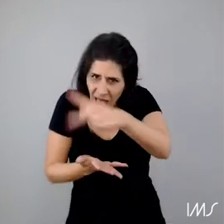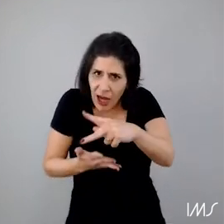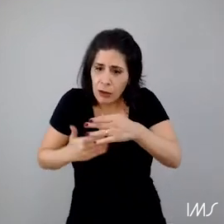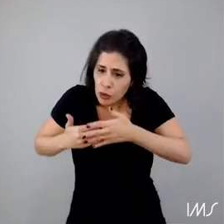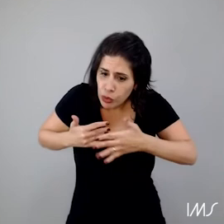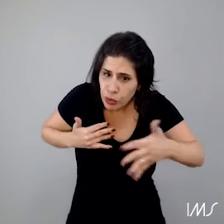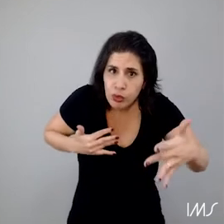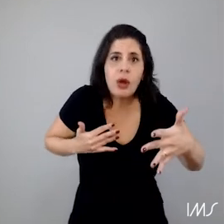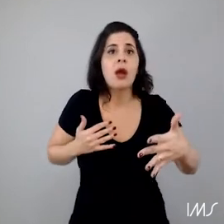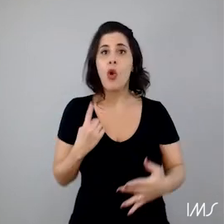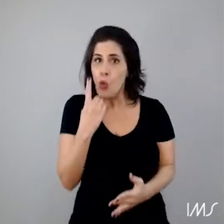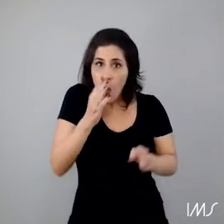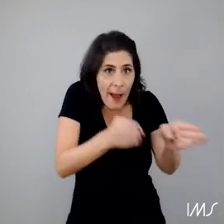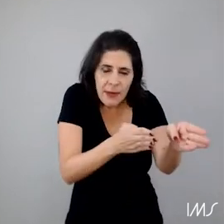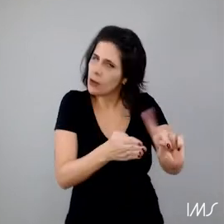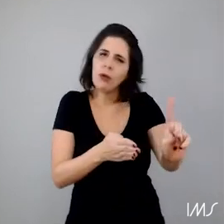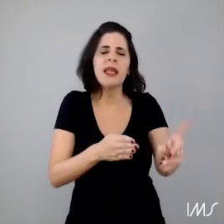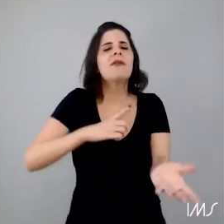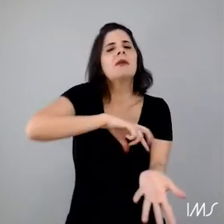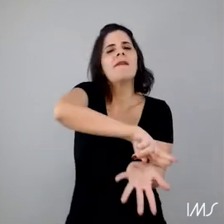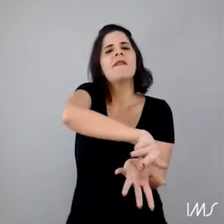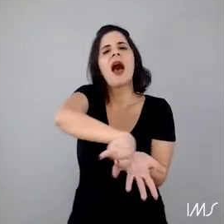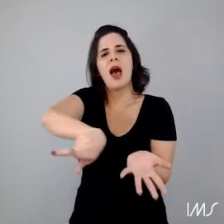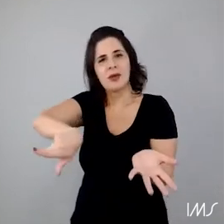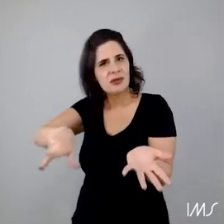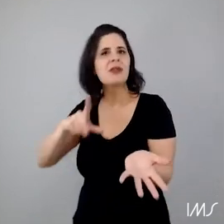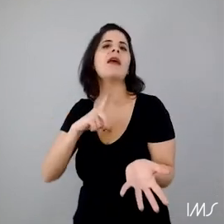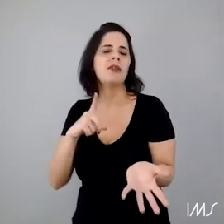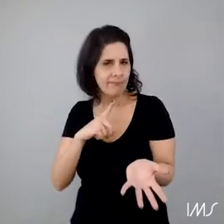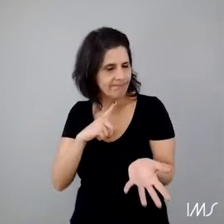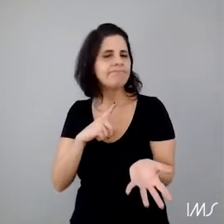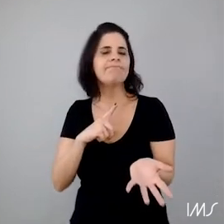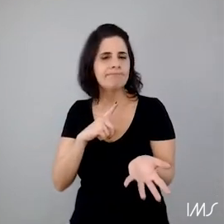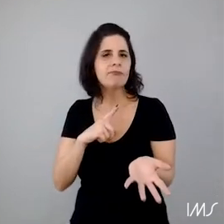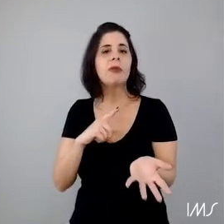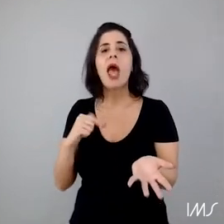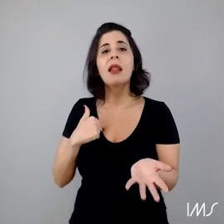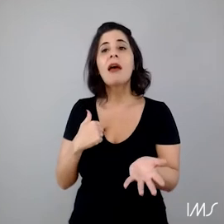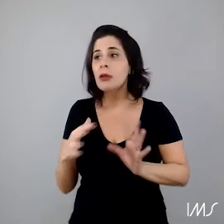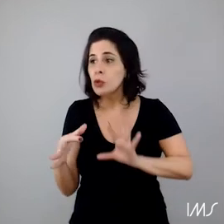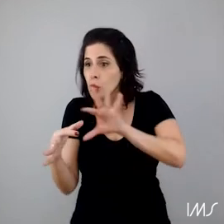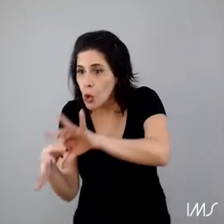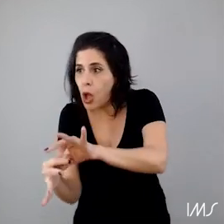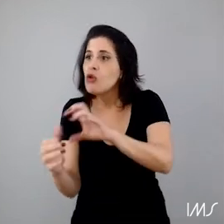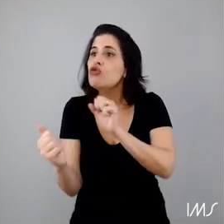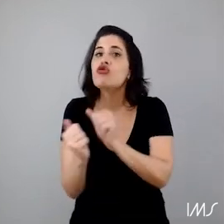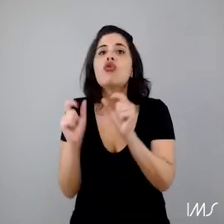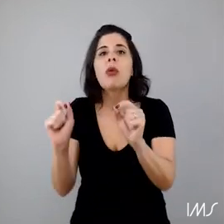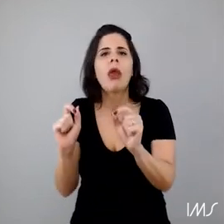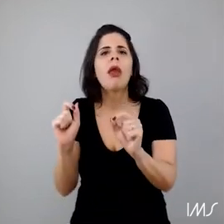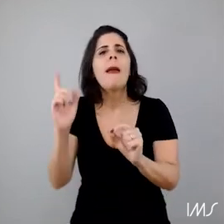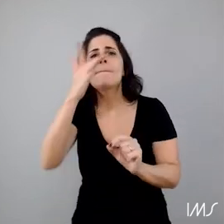sendo que, de início, ela está totalmente ligada ao cotidiano das pessoas, às